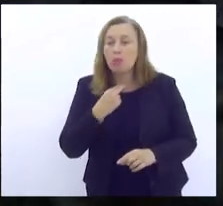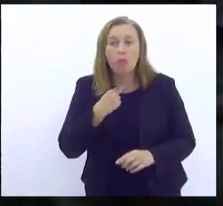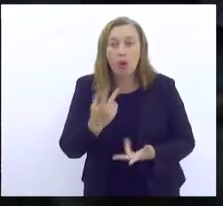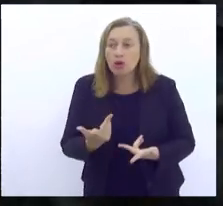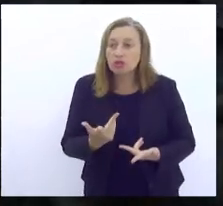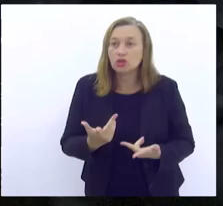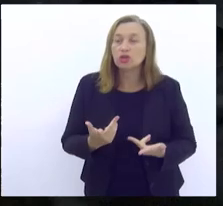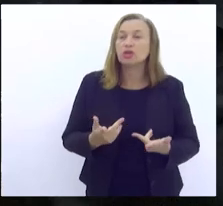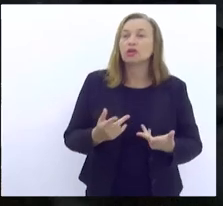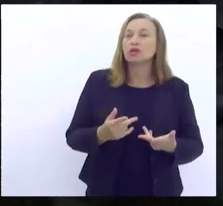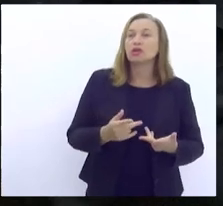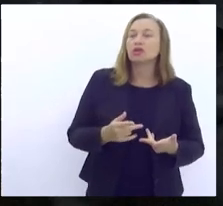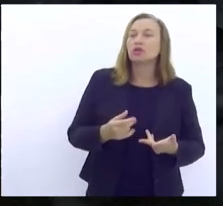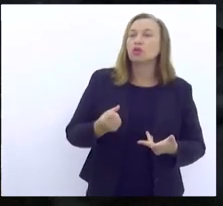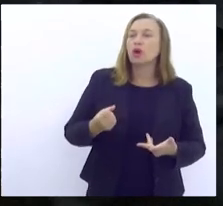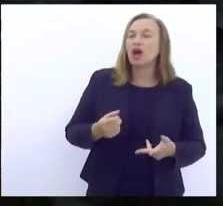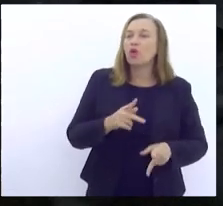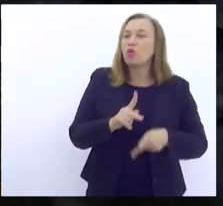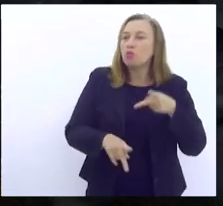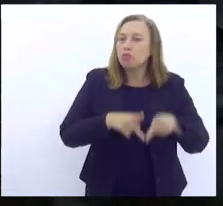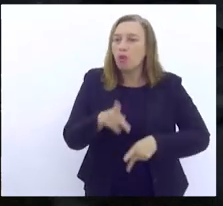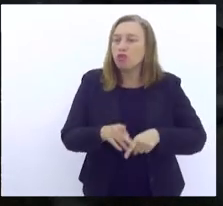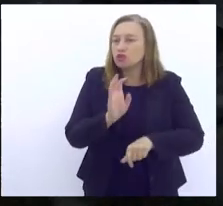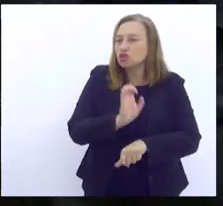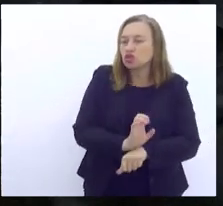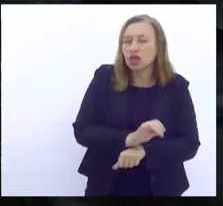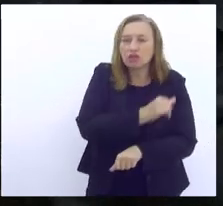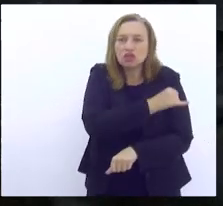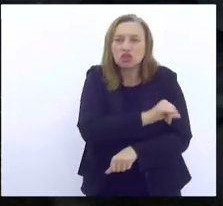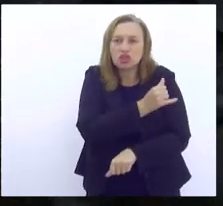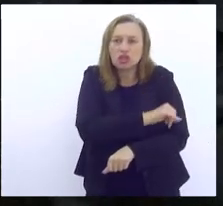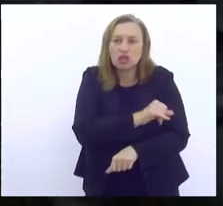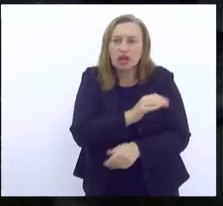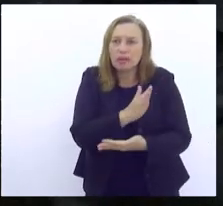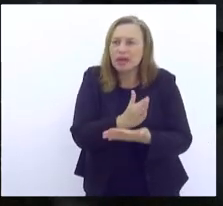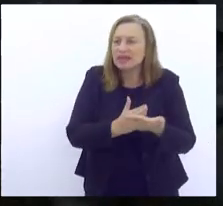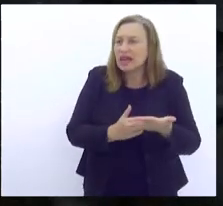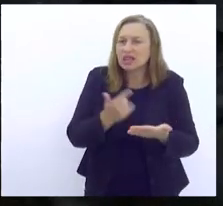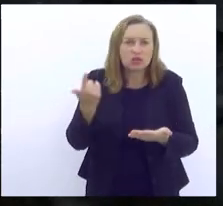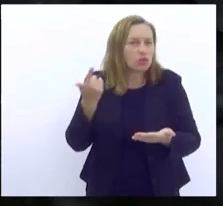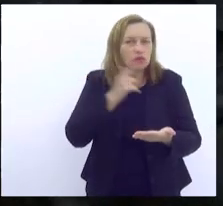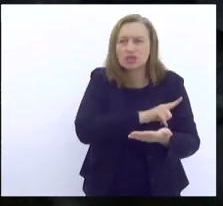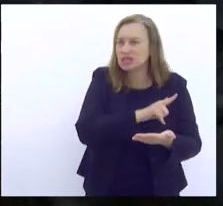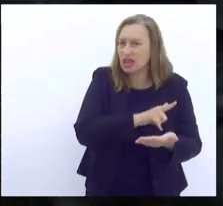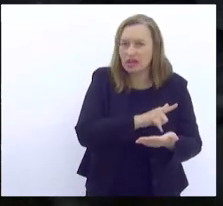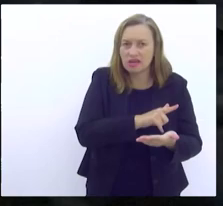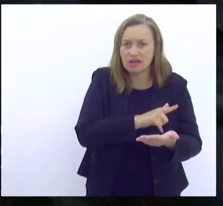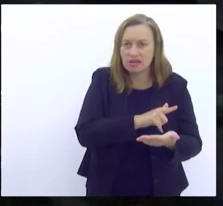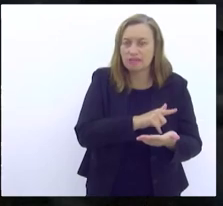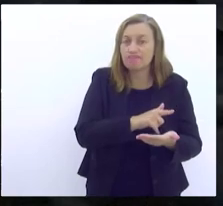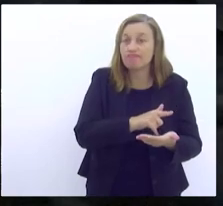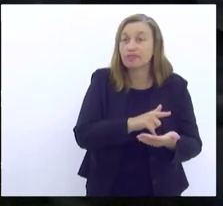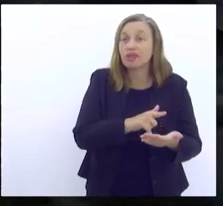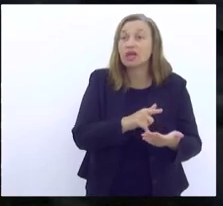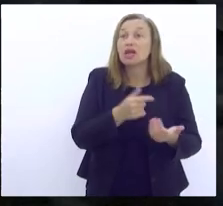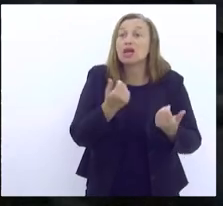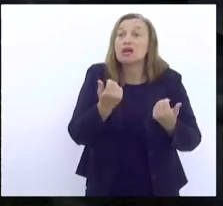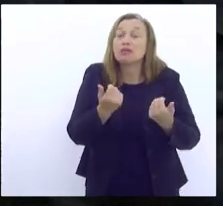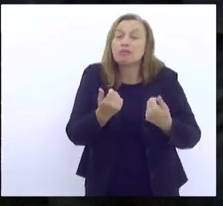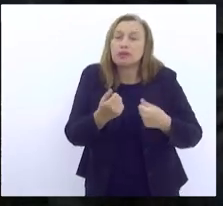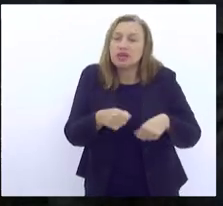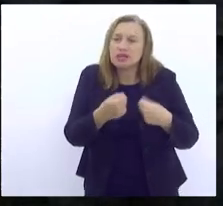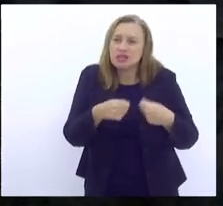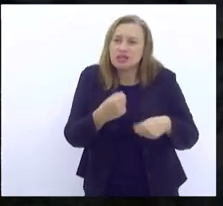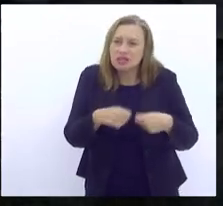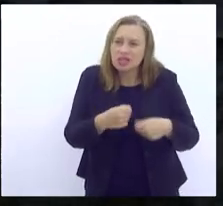do estado não tem condições disso. É preciso bater doído